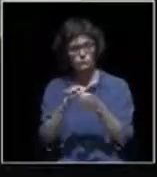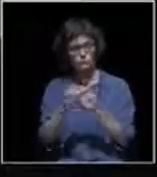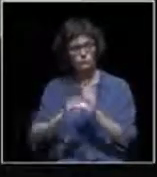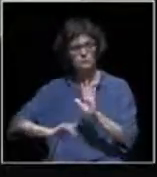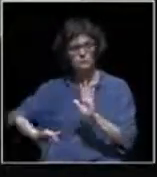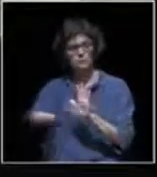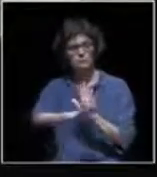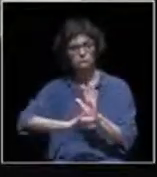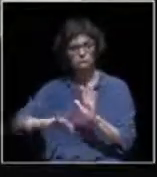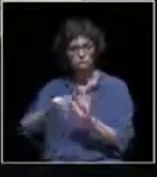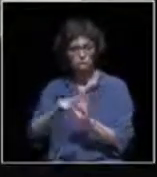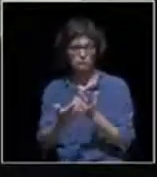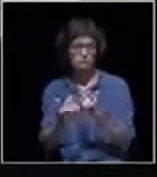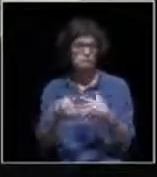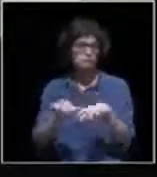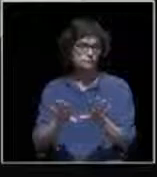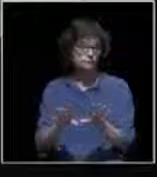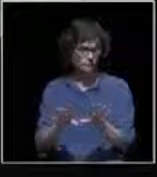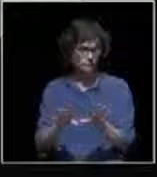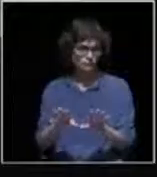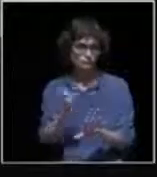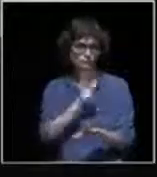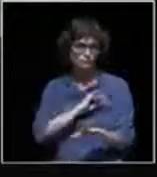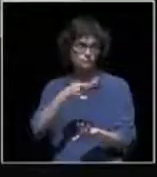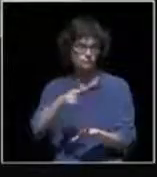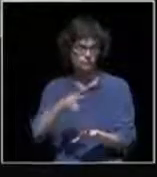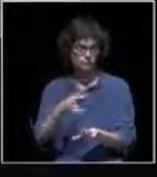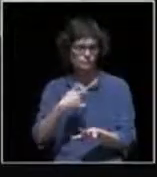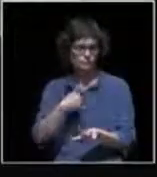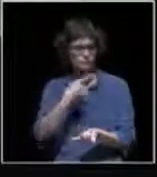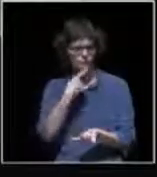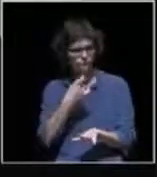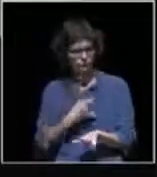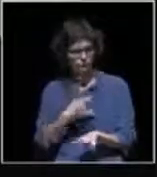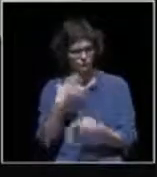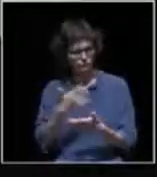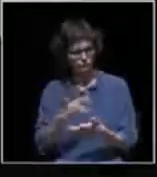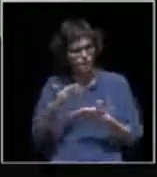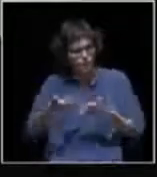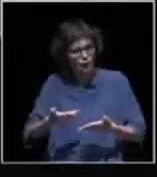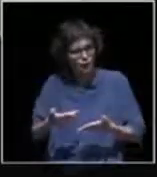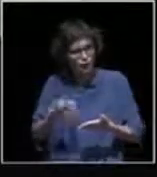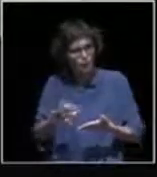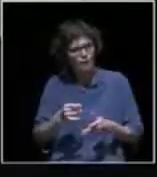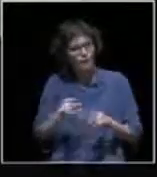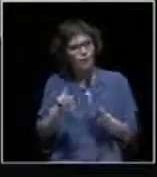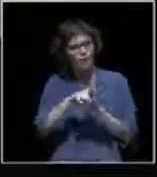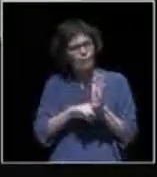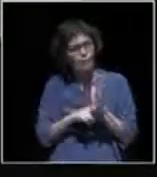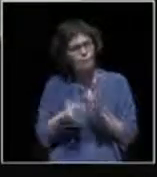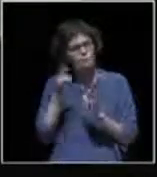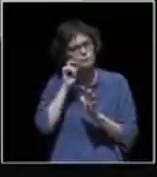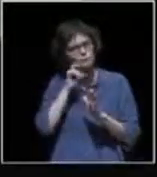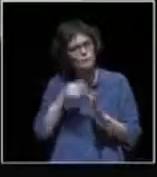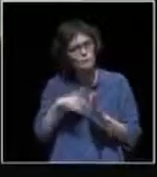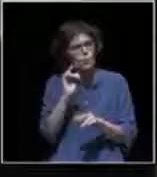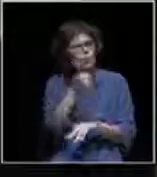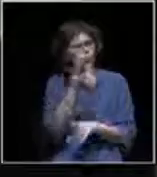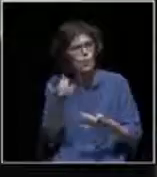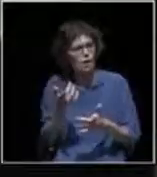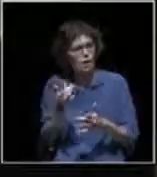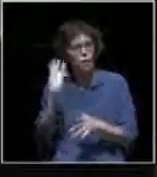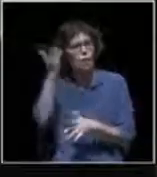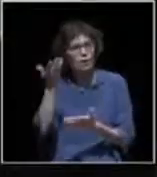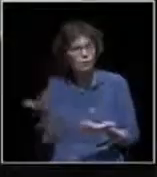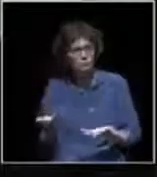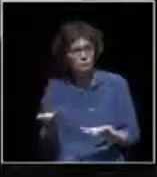do Concelho de Lisboa, mas, Sr. Presidente, concretamente, no imediato, Que medidas de prevenção vão ser priorizadas e quando?